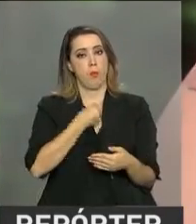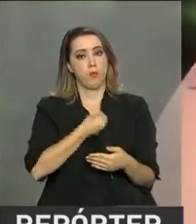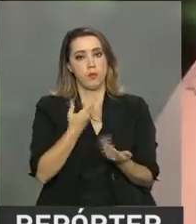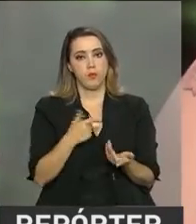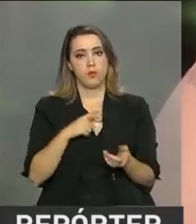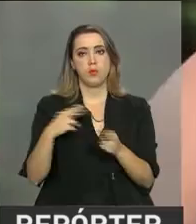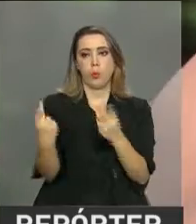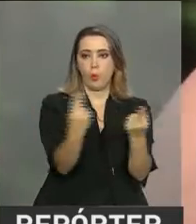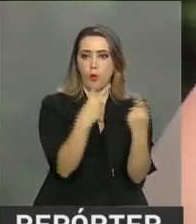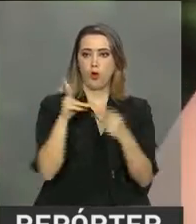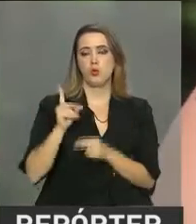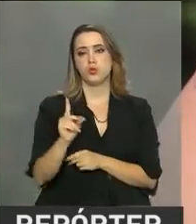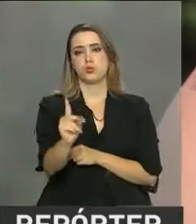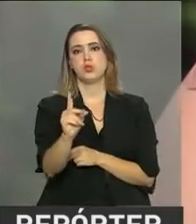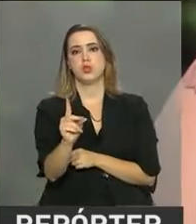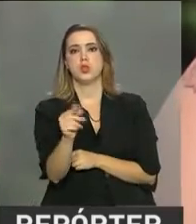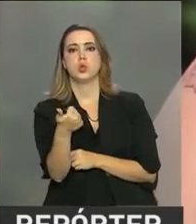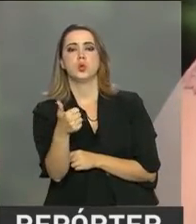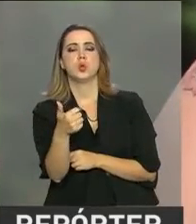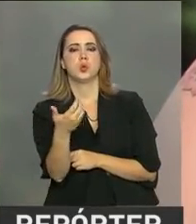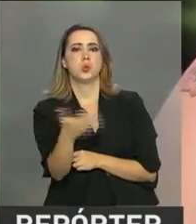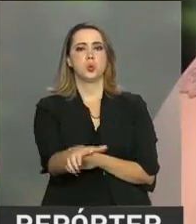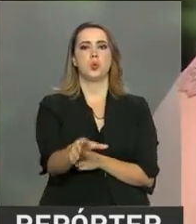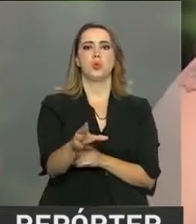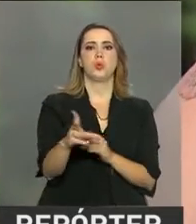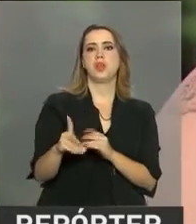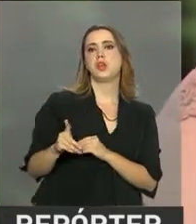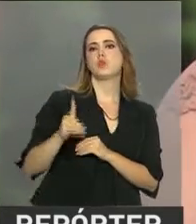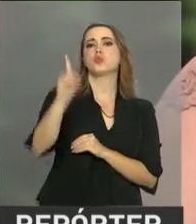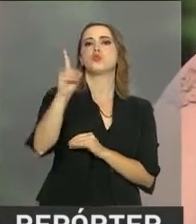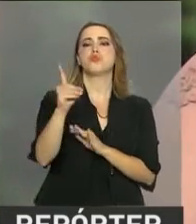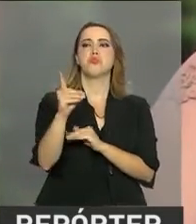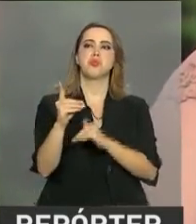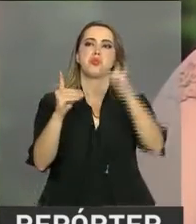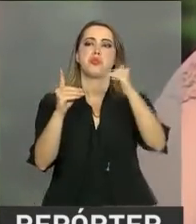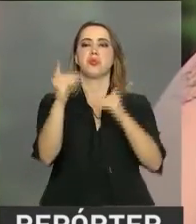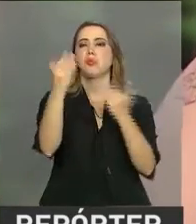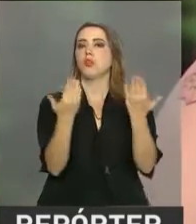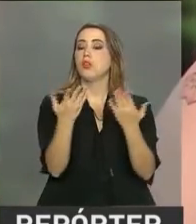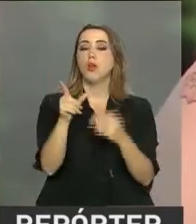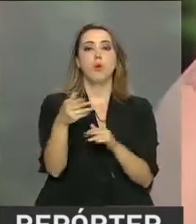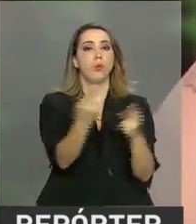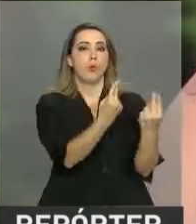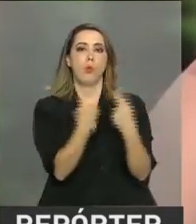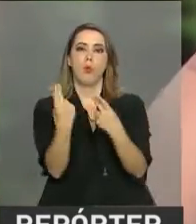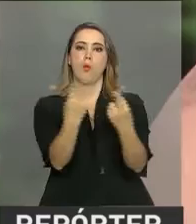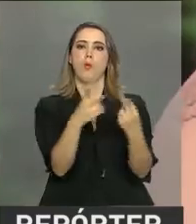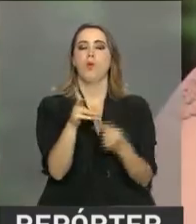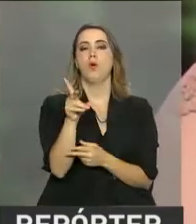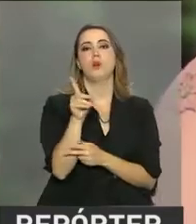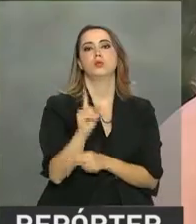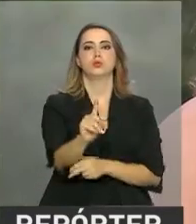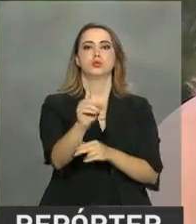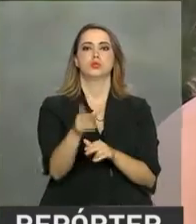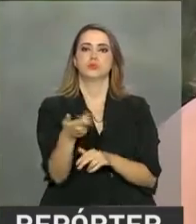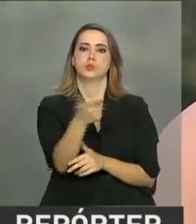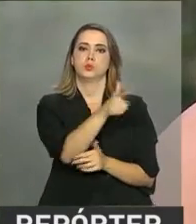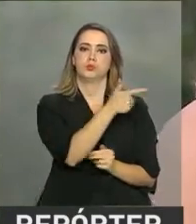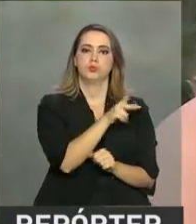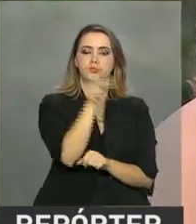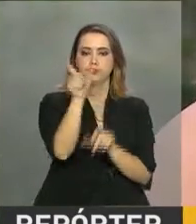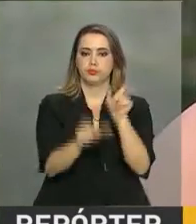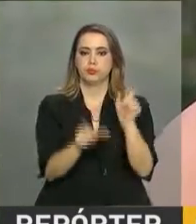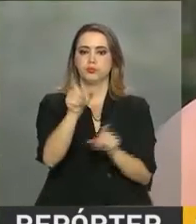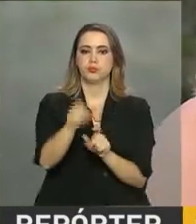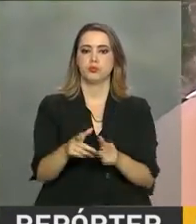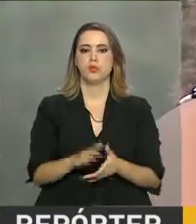tenho os mesmos direitos e não quero direito a mais que ninguém eu quero os mesmos direitos que os casais heterossexuais tenha muito tempo a luta atrás de